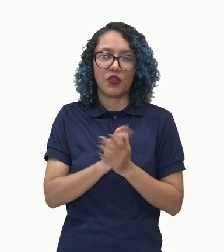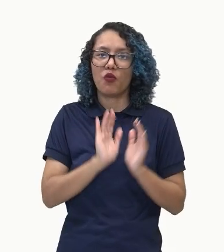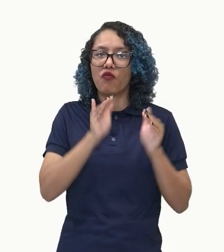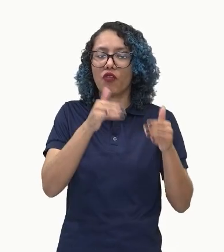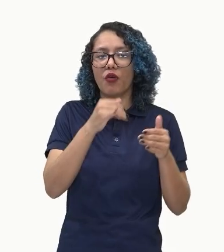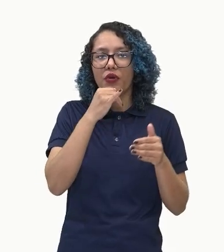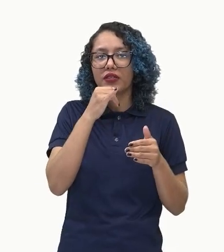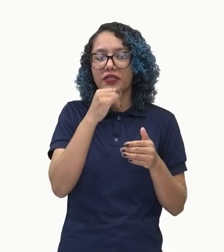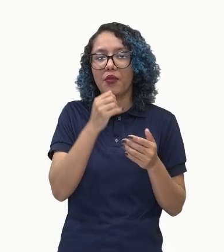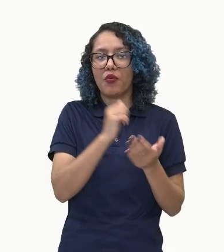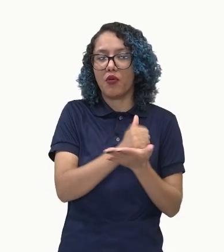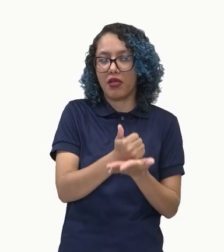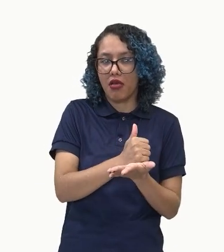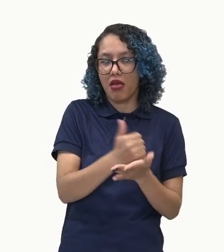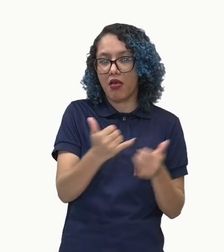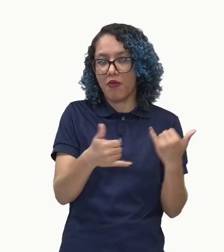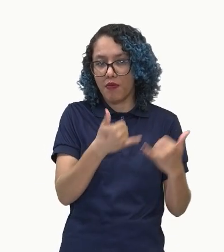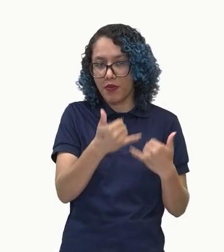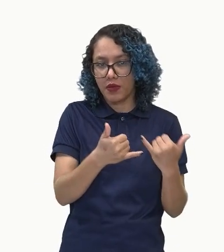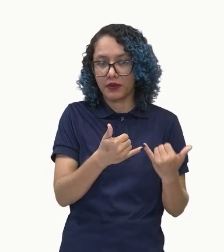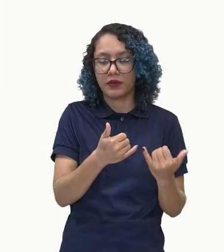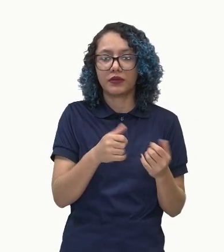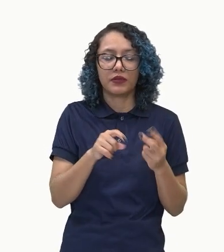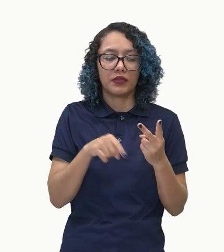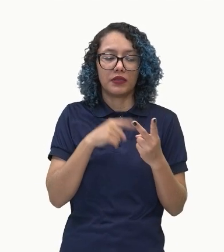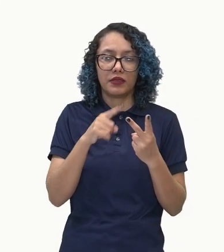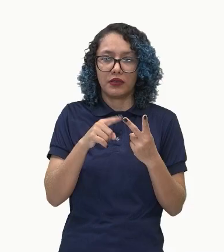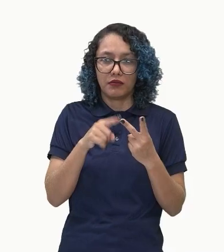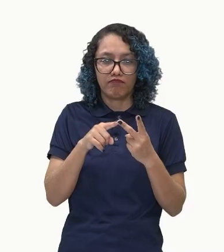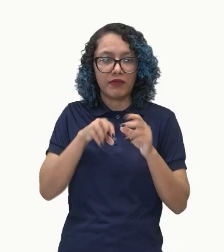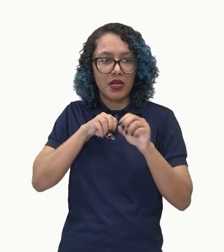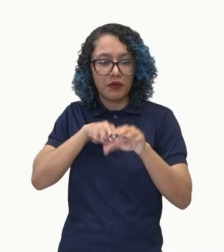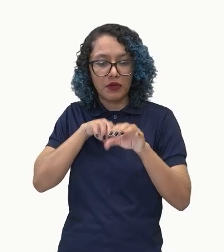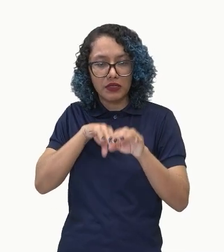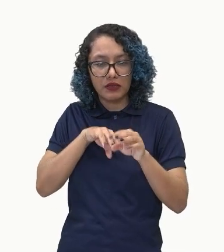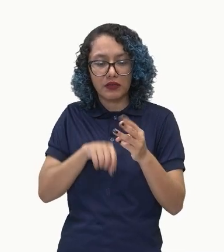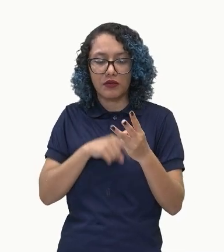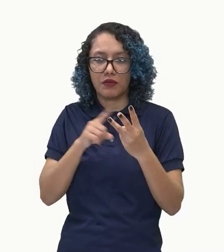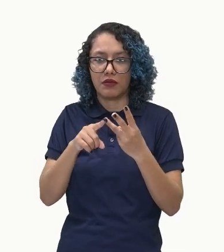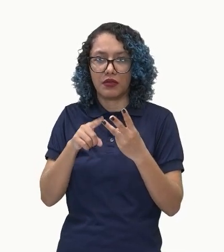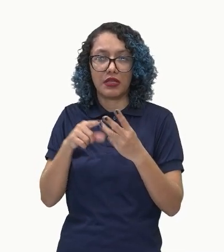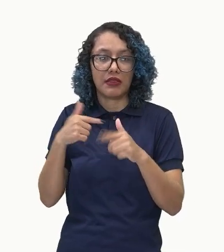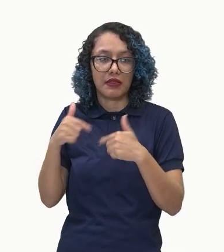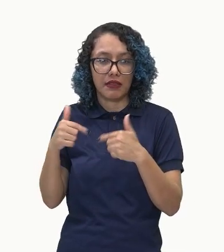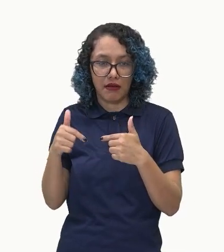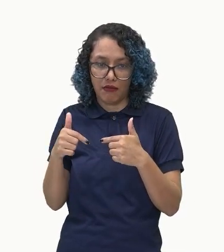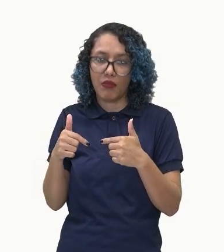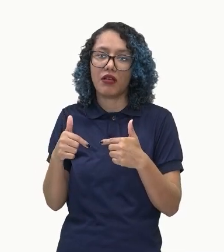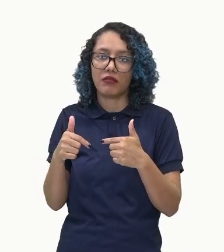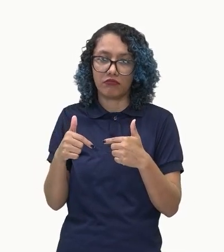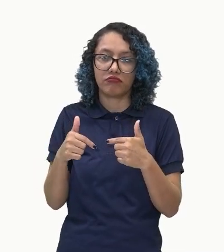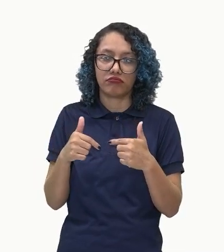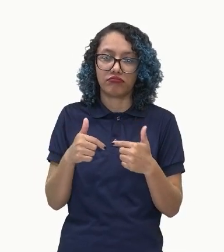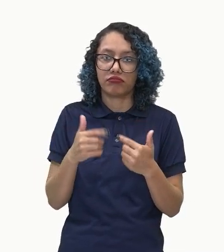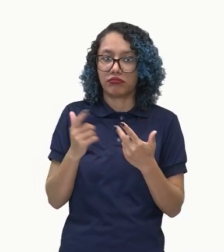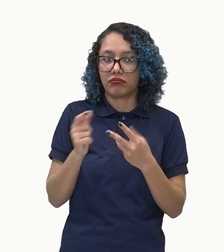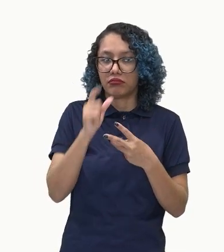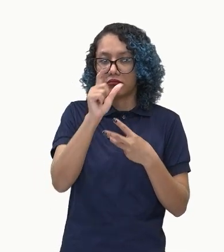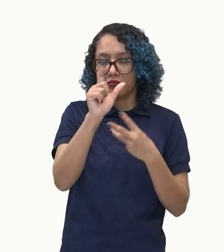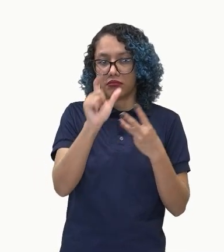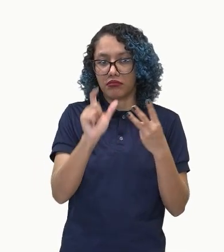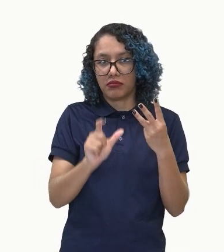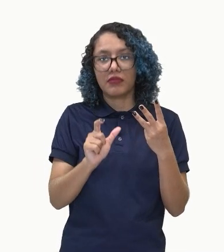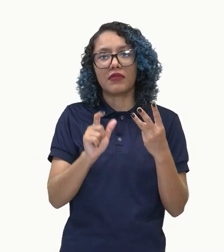jogos, a palavrinha games, jogos, education, educação, and work, educação e trabalho. Então anote